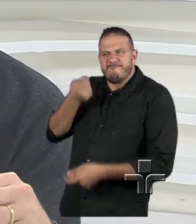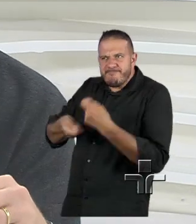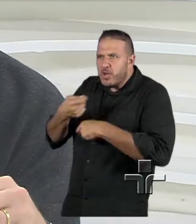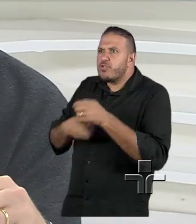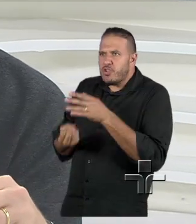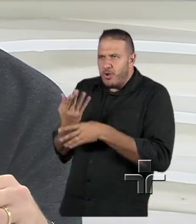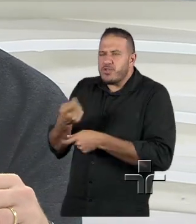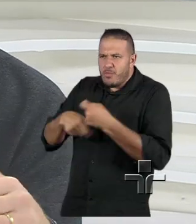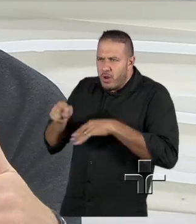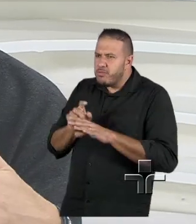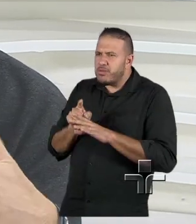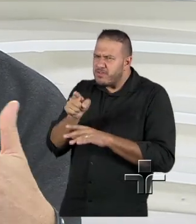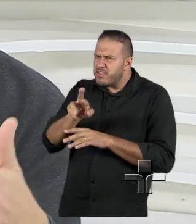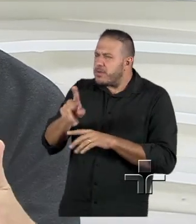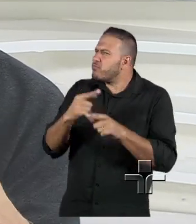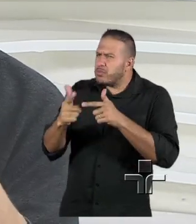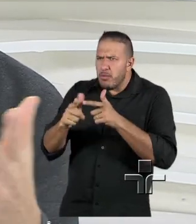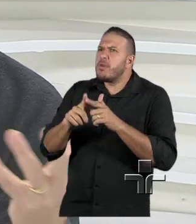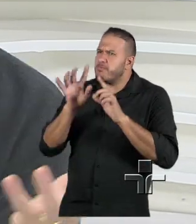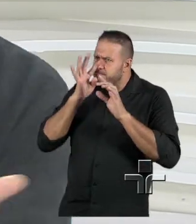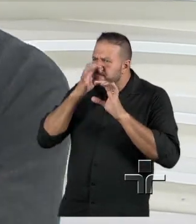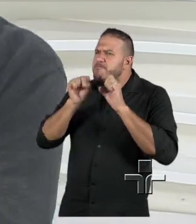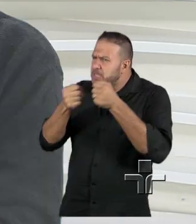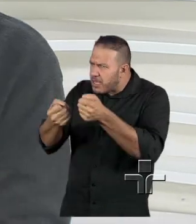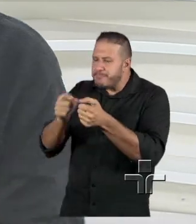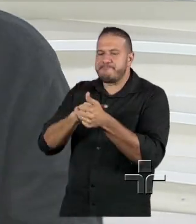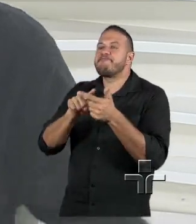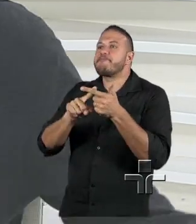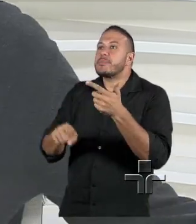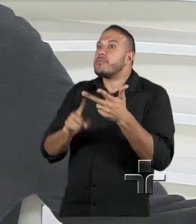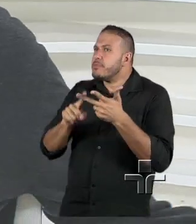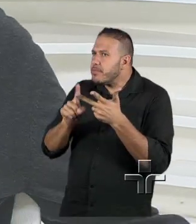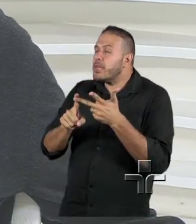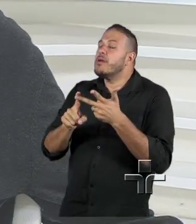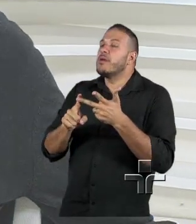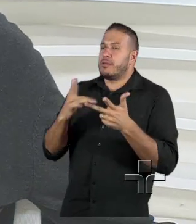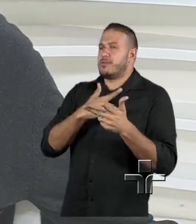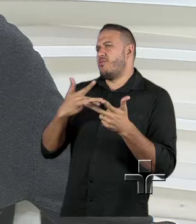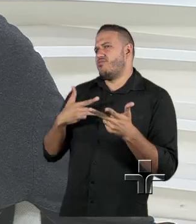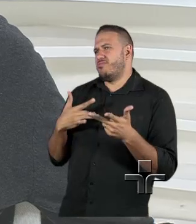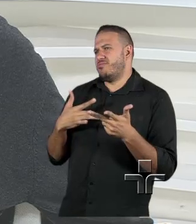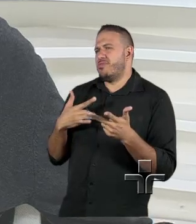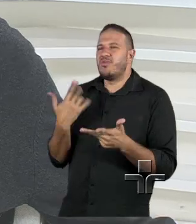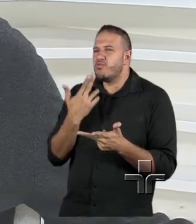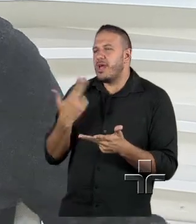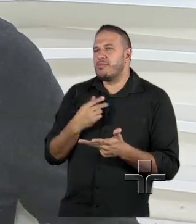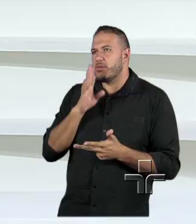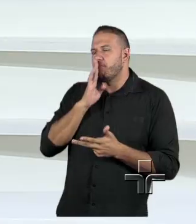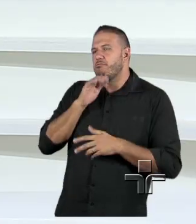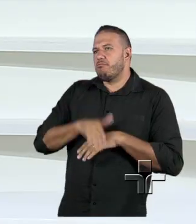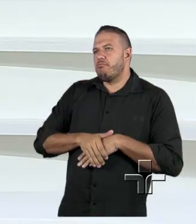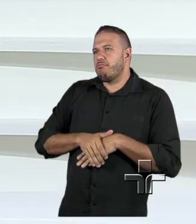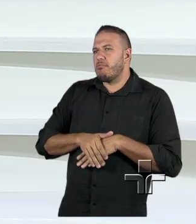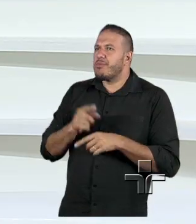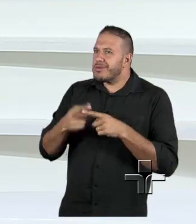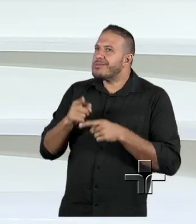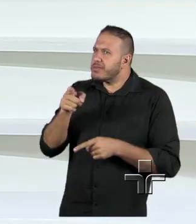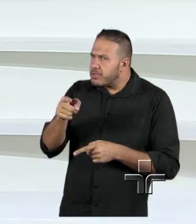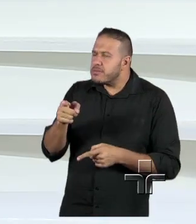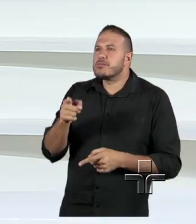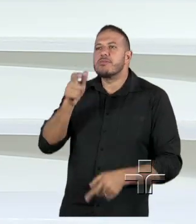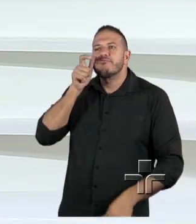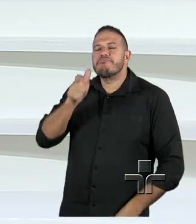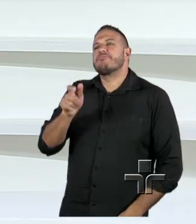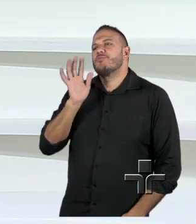né? Então a gente está lá para isso. E a questão da saúde é isso, quer dizer, não dá para você ficar parado. Então uma coisa e é muito